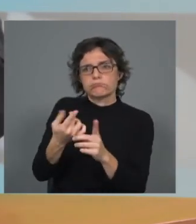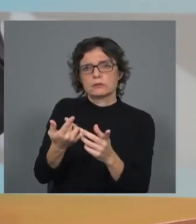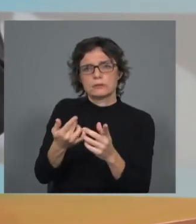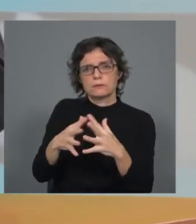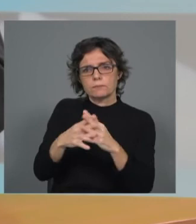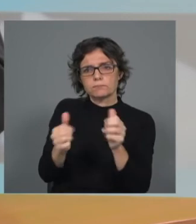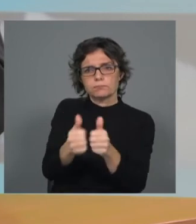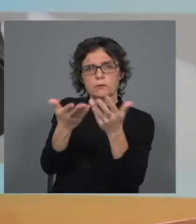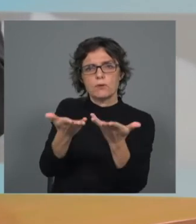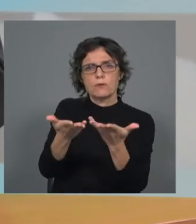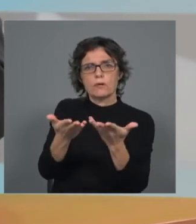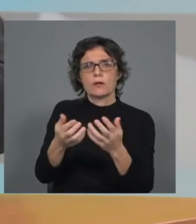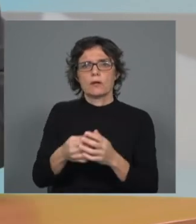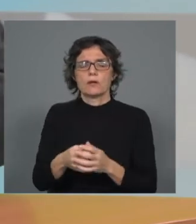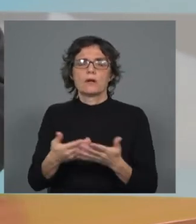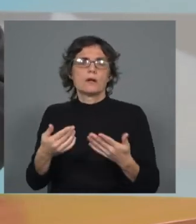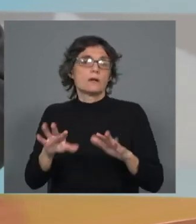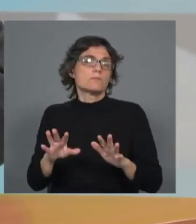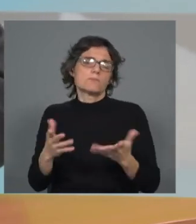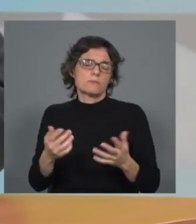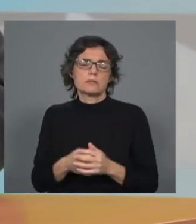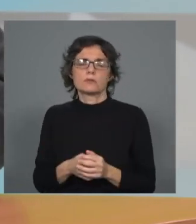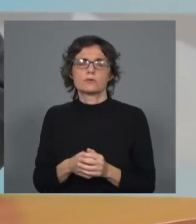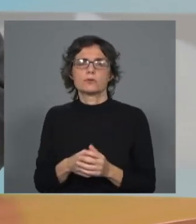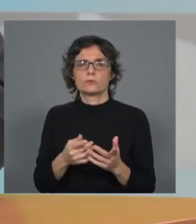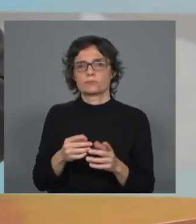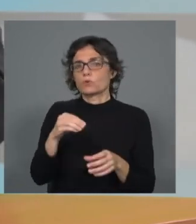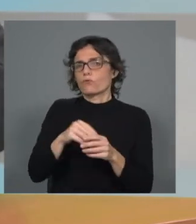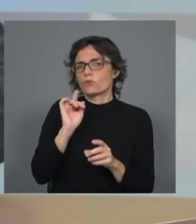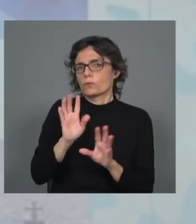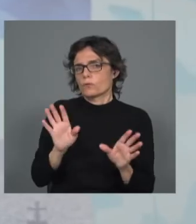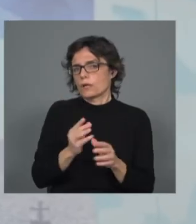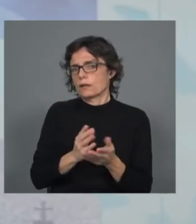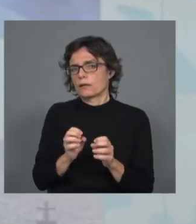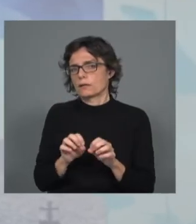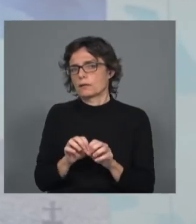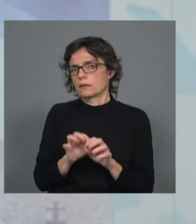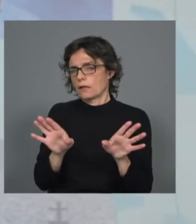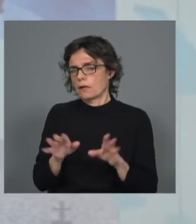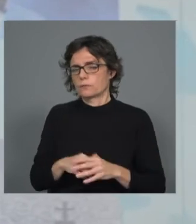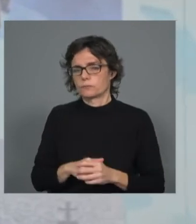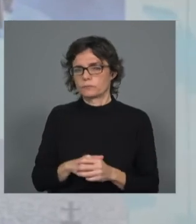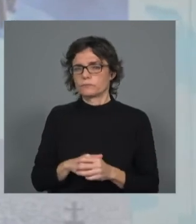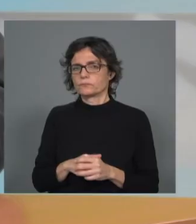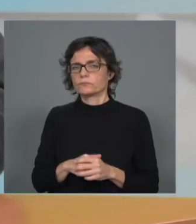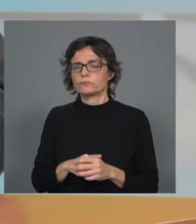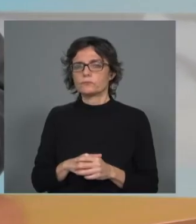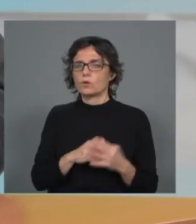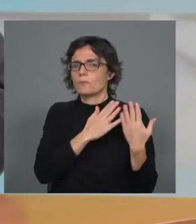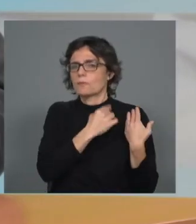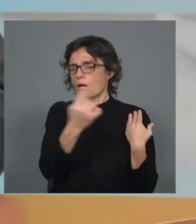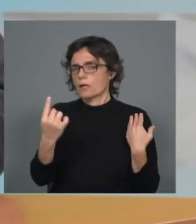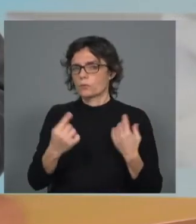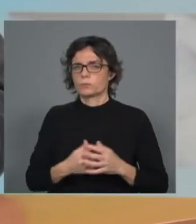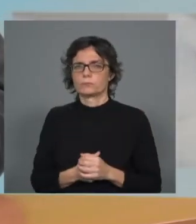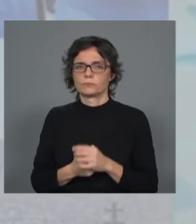além do momento eleitoral. Mas este é um aspecto importante, o do voto é um aspecto importante de exercício desta cidadania.